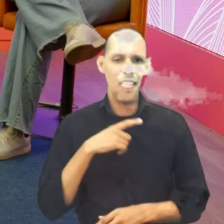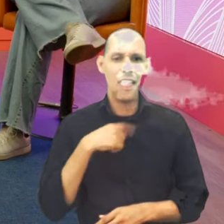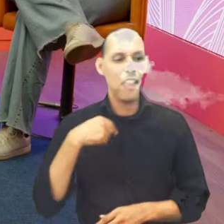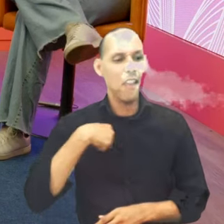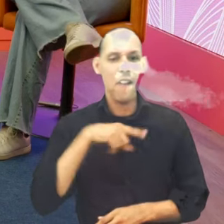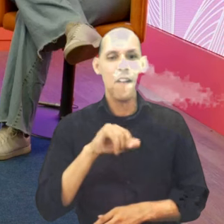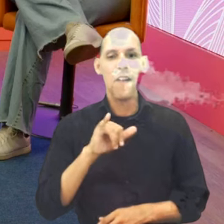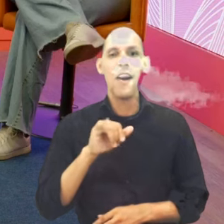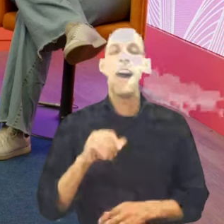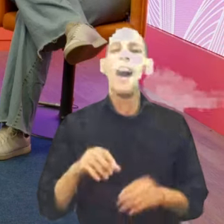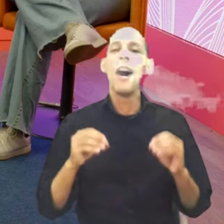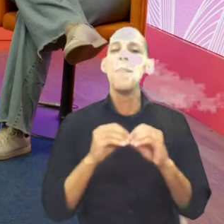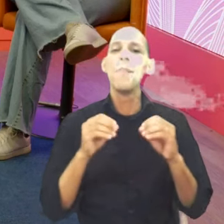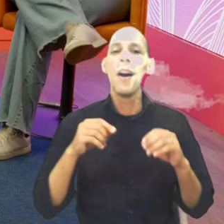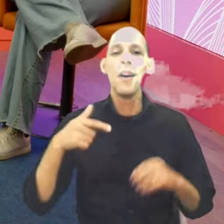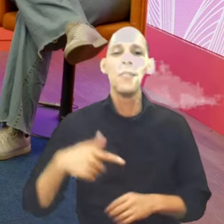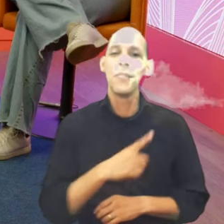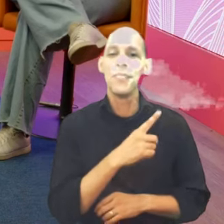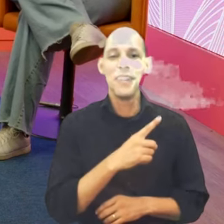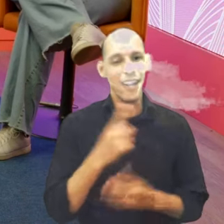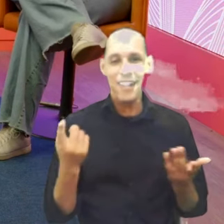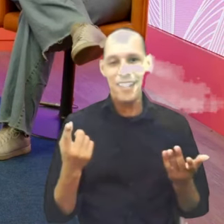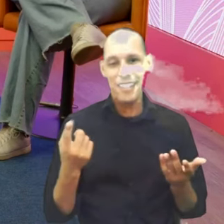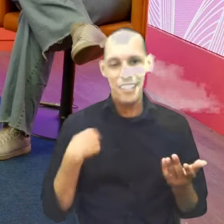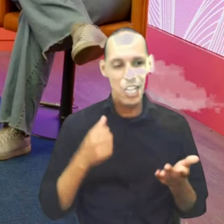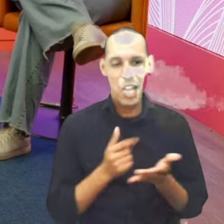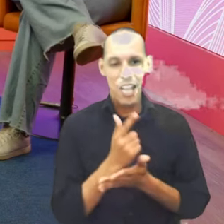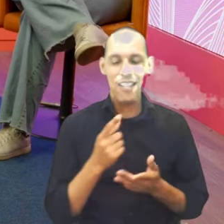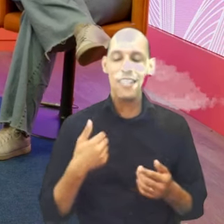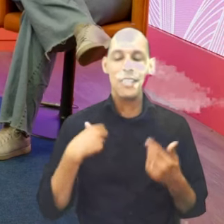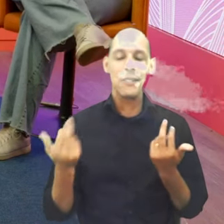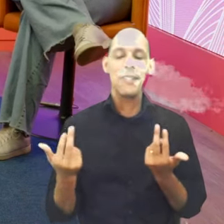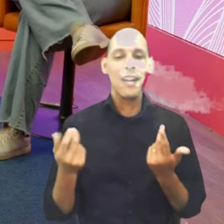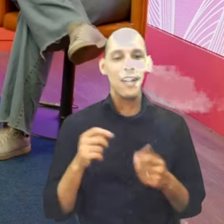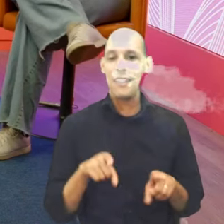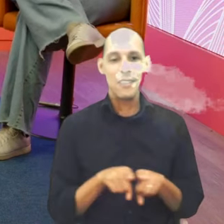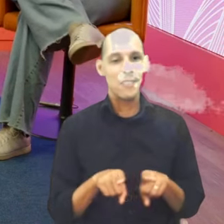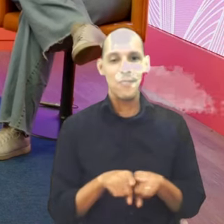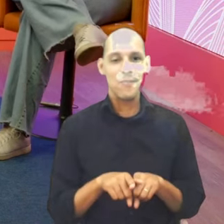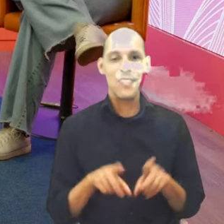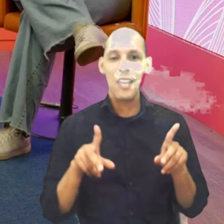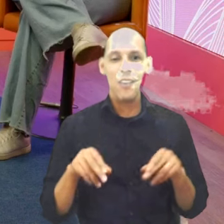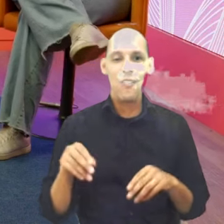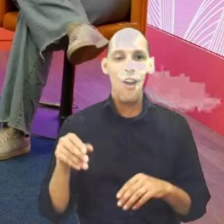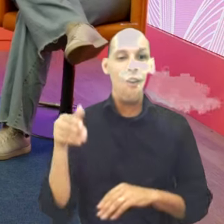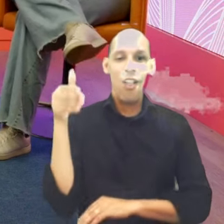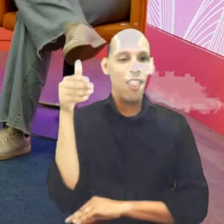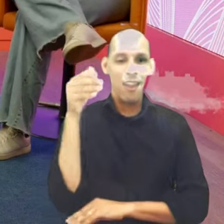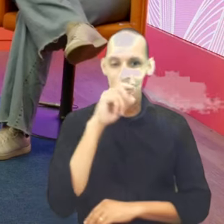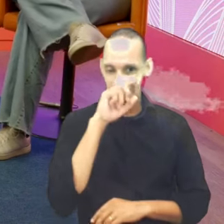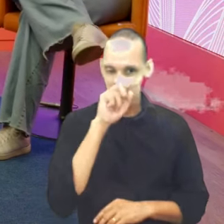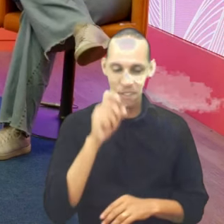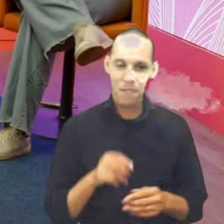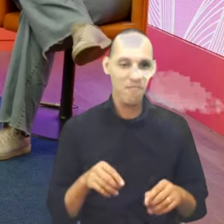tomatinho no iFood pra ver se eu consigo fazer. Não, eu tô totalmente contemplada, tá? Eu queria morar num hotel, inclusive. É, deixa pois é. Se algum hotel quiser